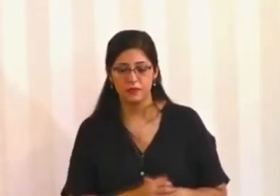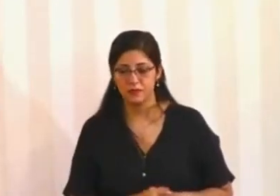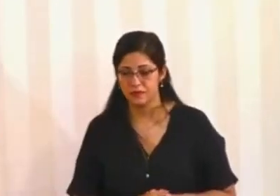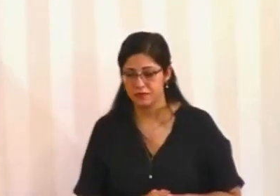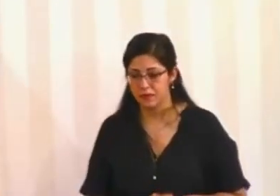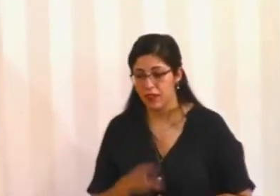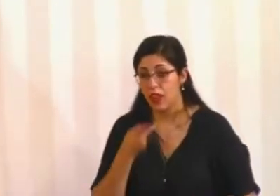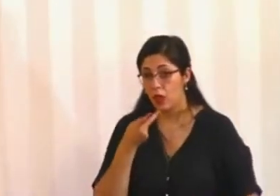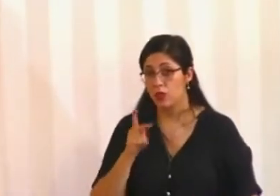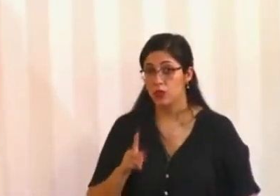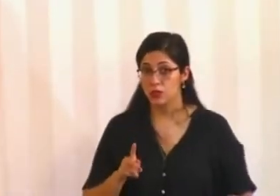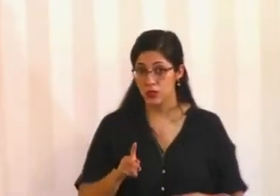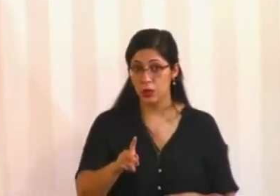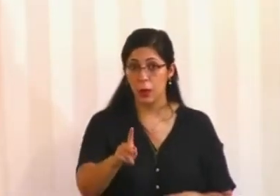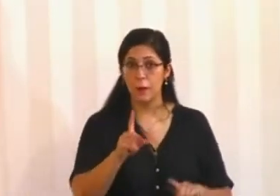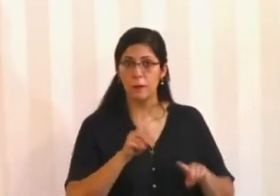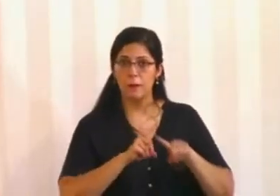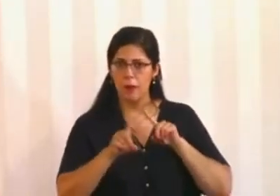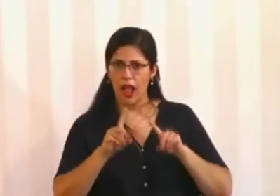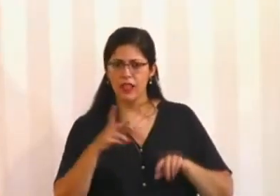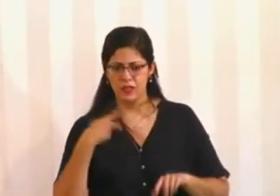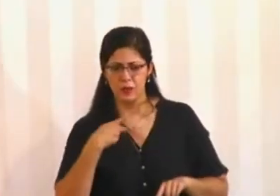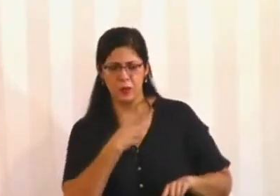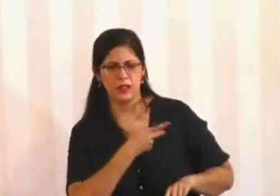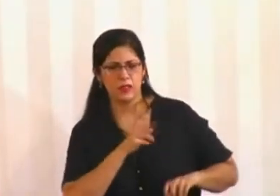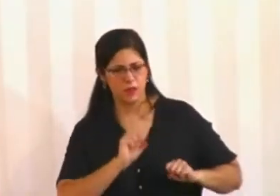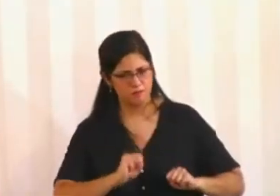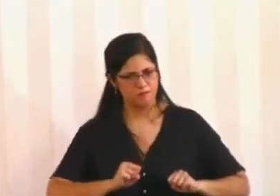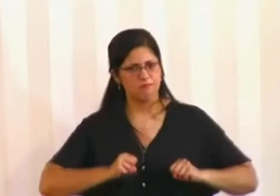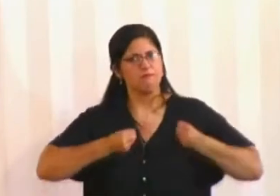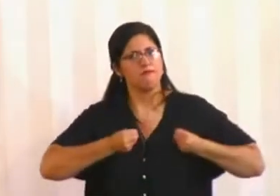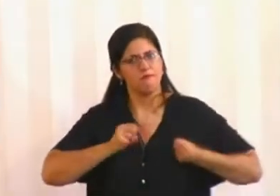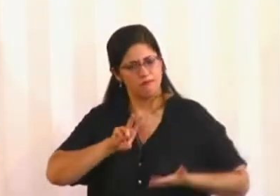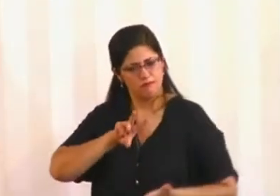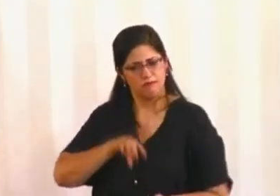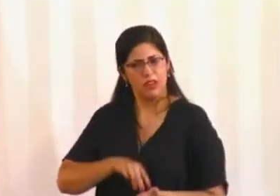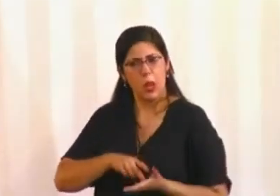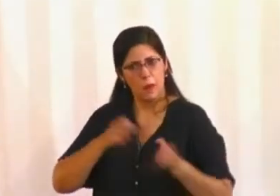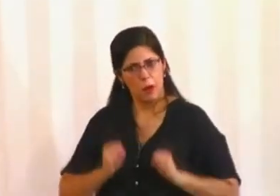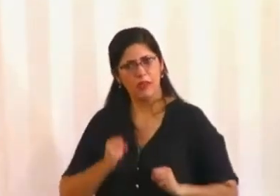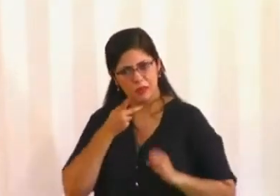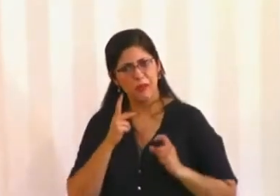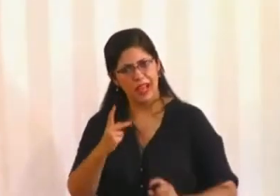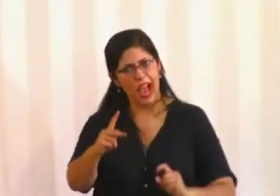termo continua, mas se o pastor está em pleno vigor e com saúde, pode pregar até os 100 anos.